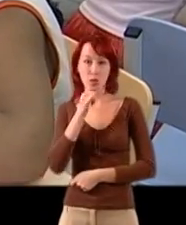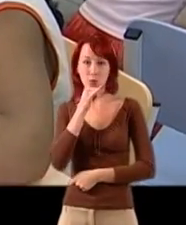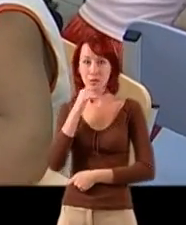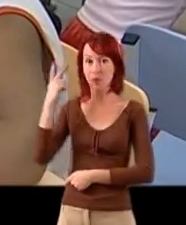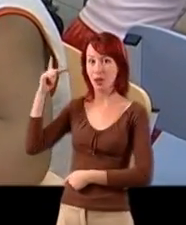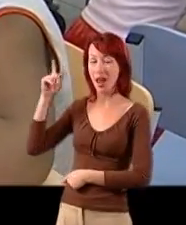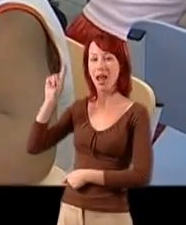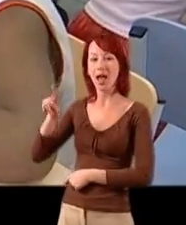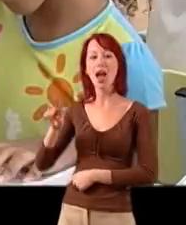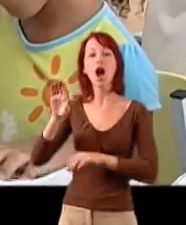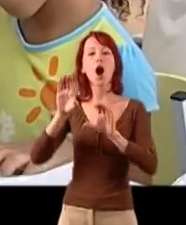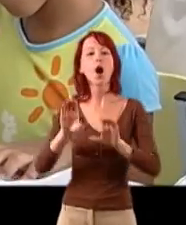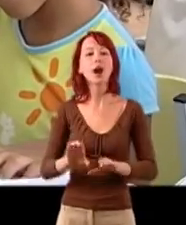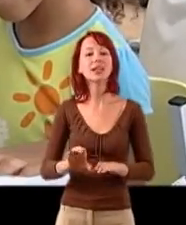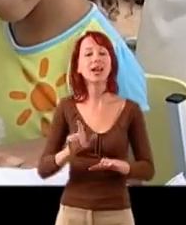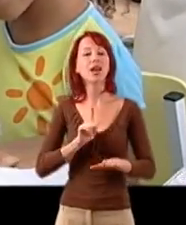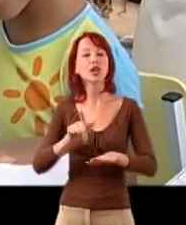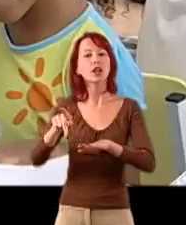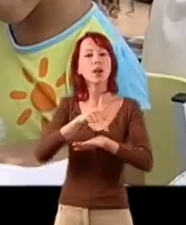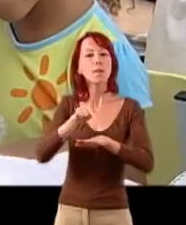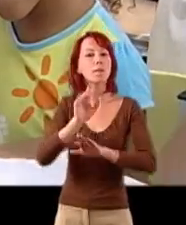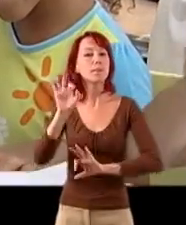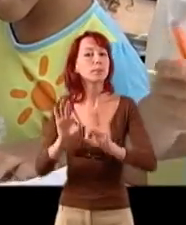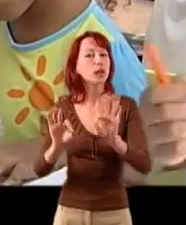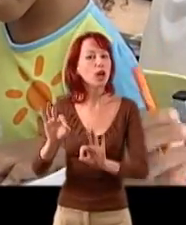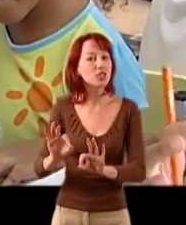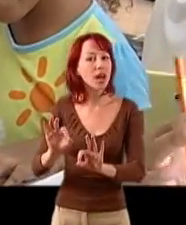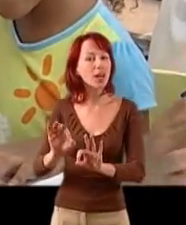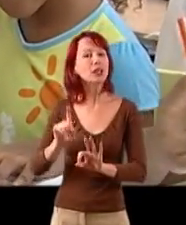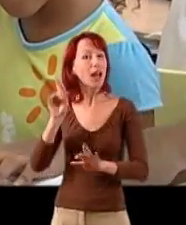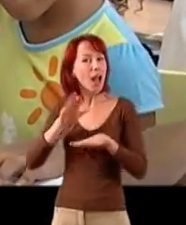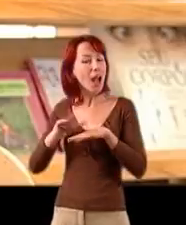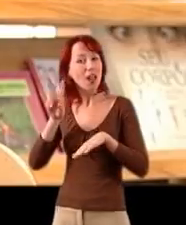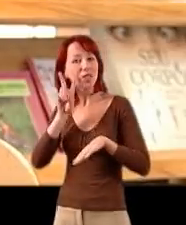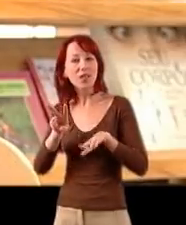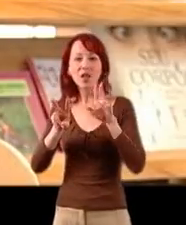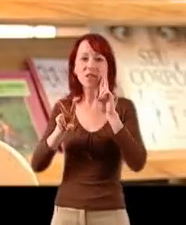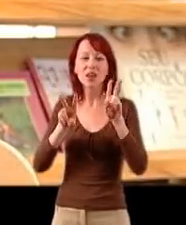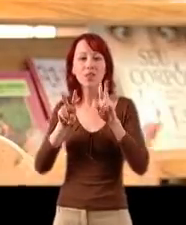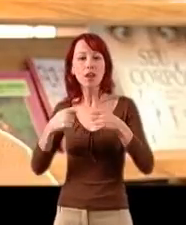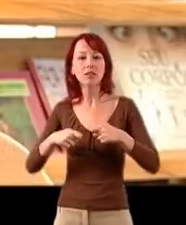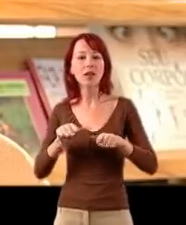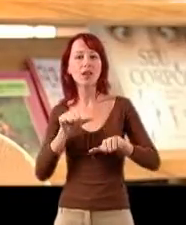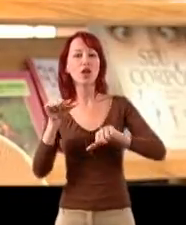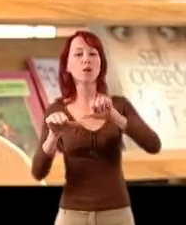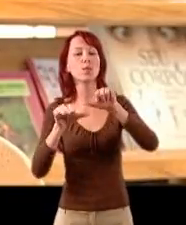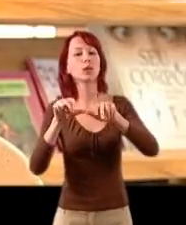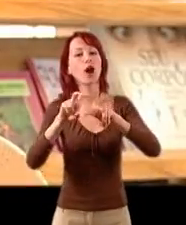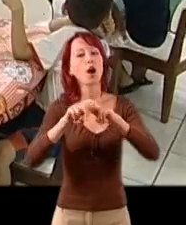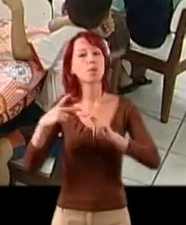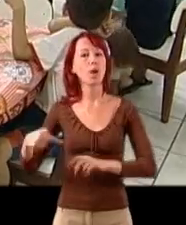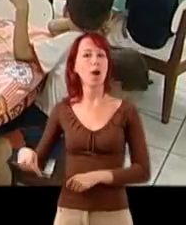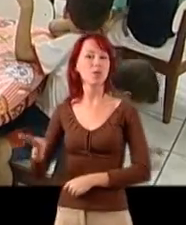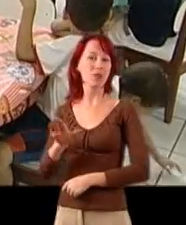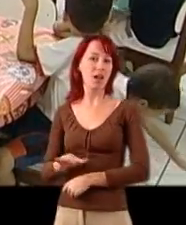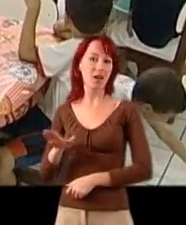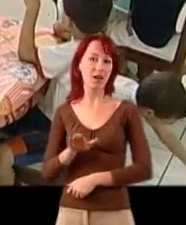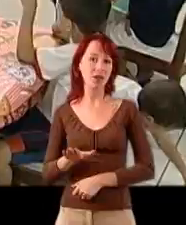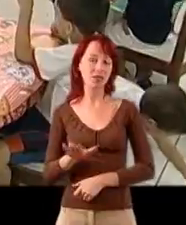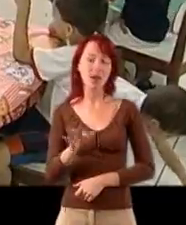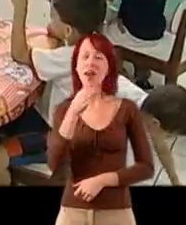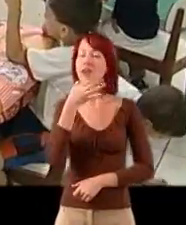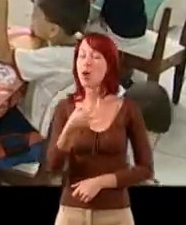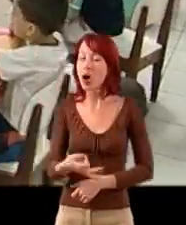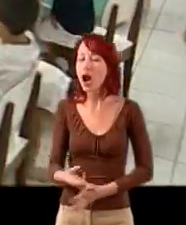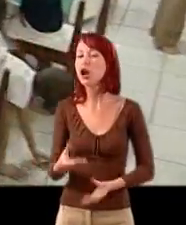processo pedagógico, eu sou surpreendida com proposições dos professores em função daquela criança ou daquela diferença na